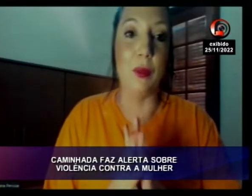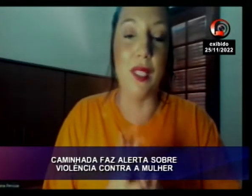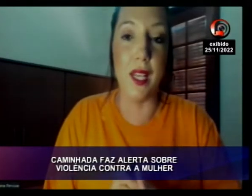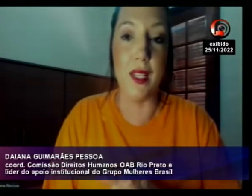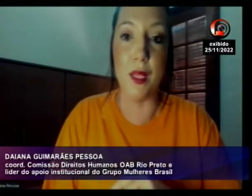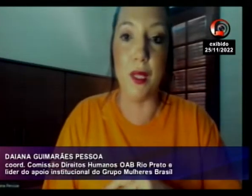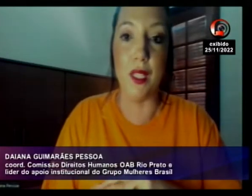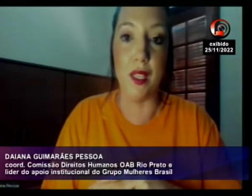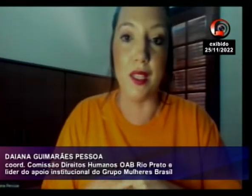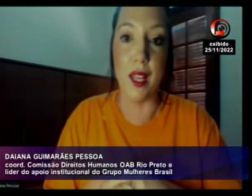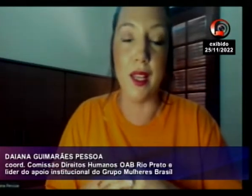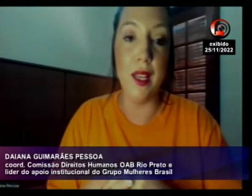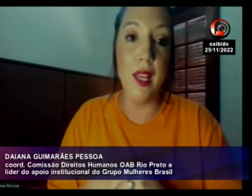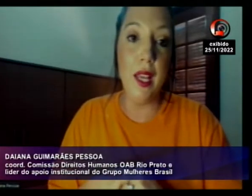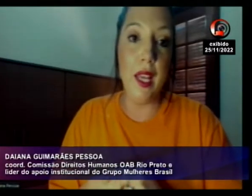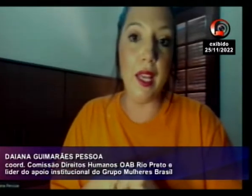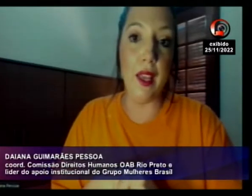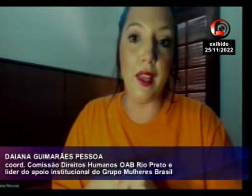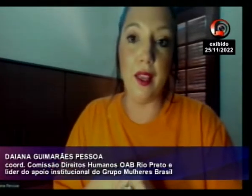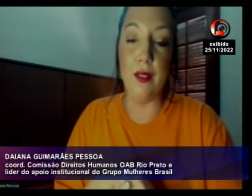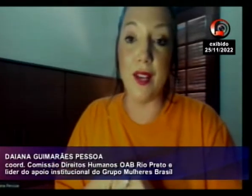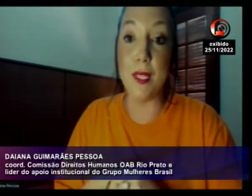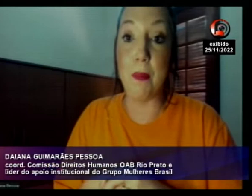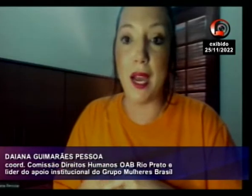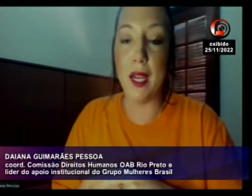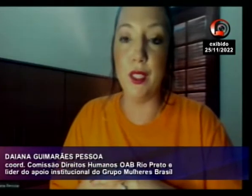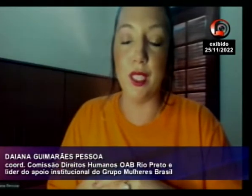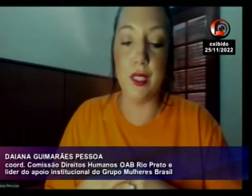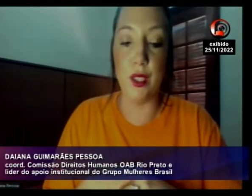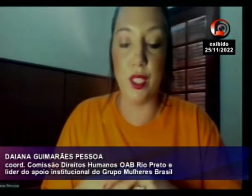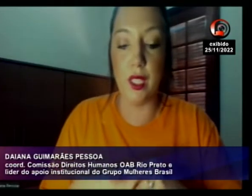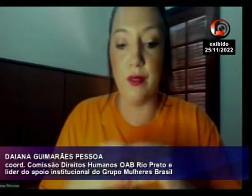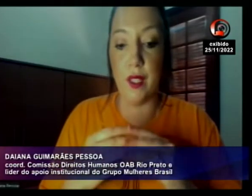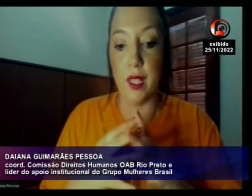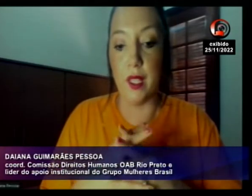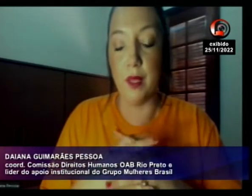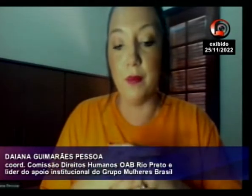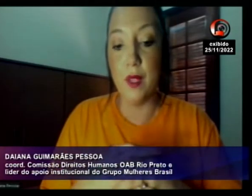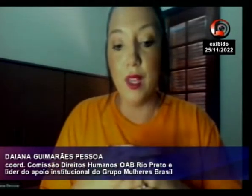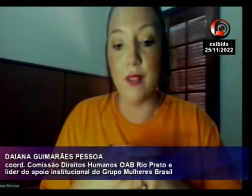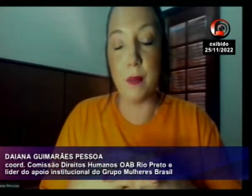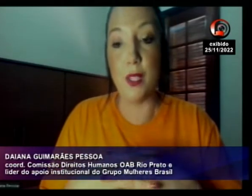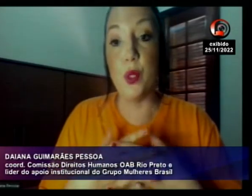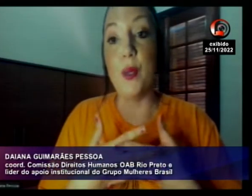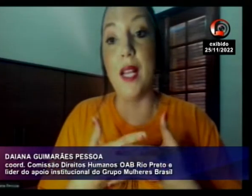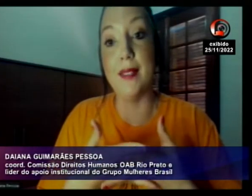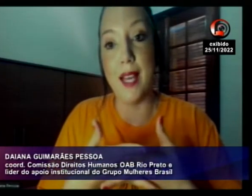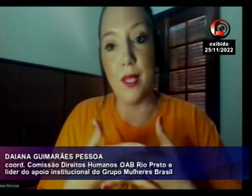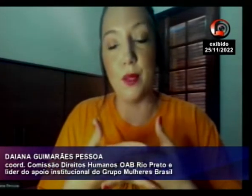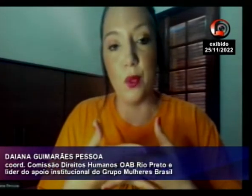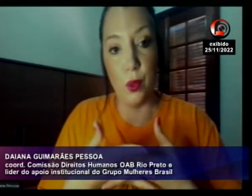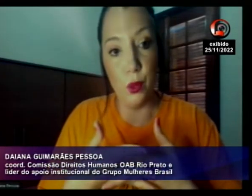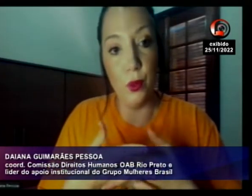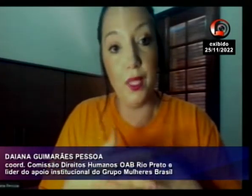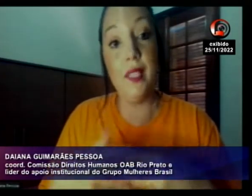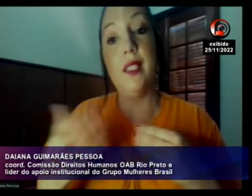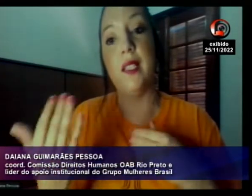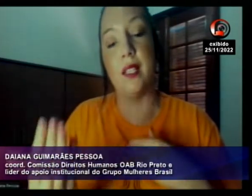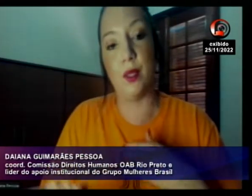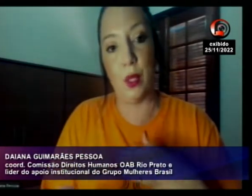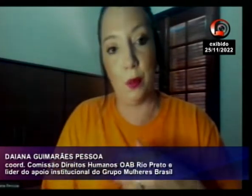Violência contra Mulheres e Meninas, né? É, faz parte, esse dia ele vem aí, faz parte de um calendário da